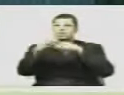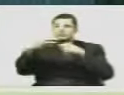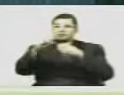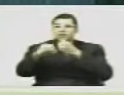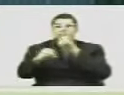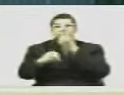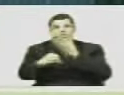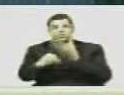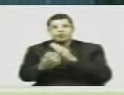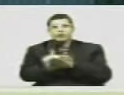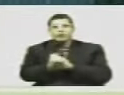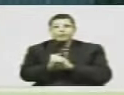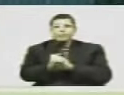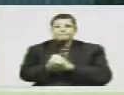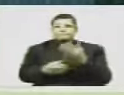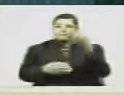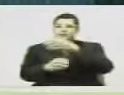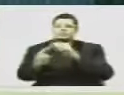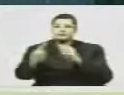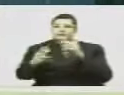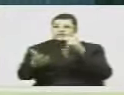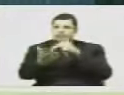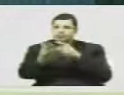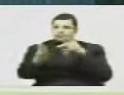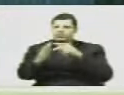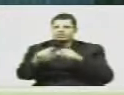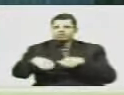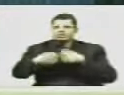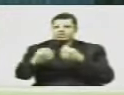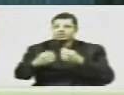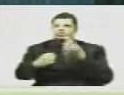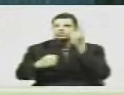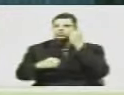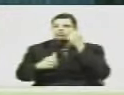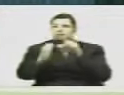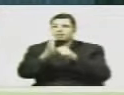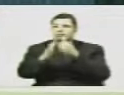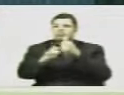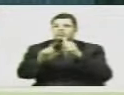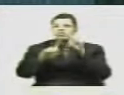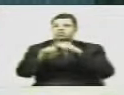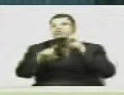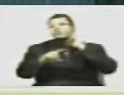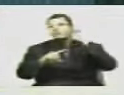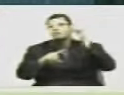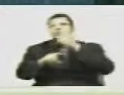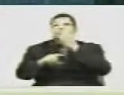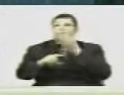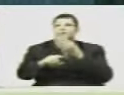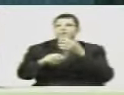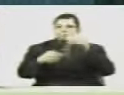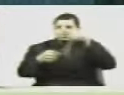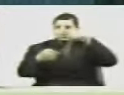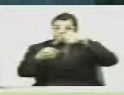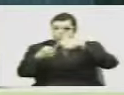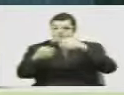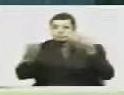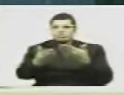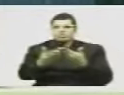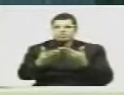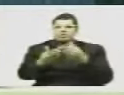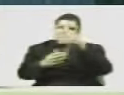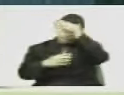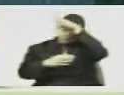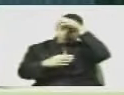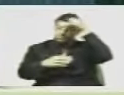e, portanto, passa a valer a partir do dia 1º de abril. A gasolina, que hoje na